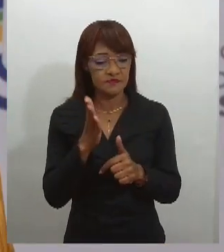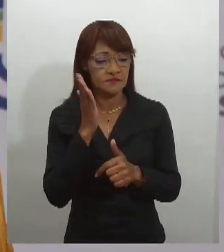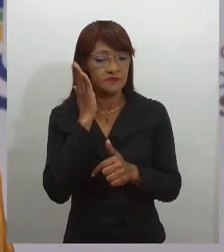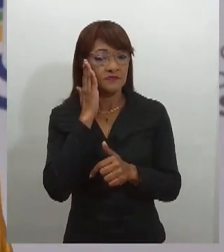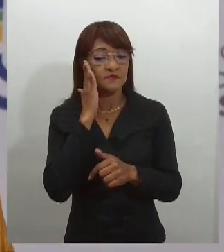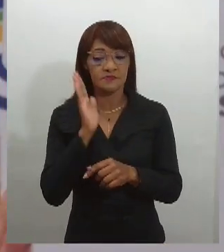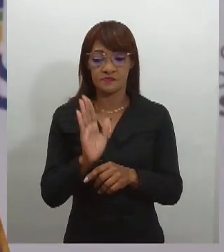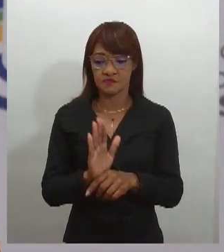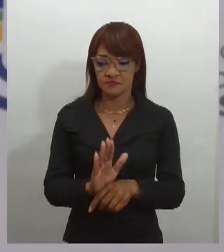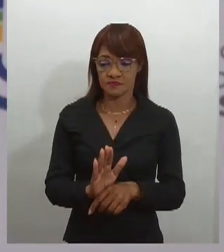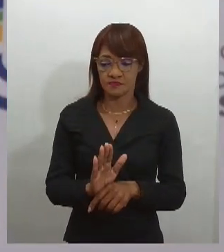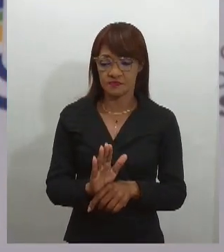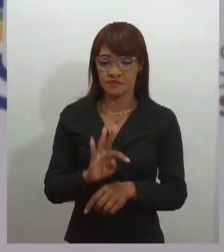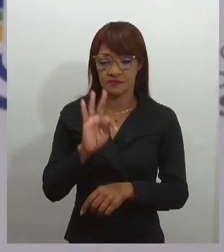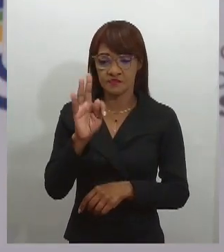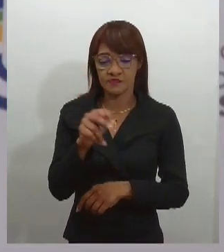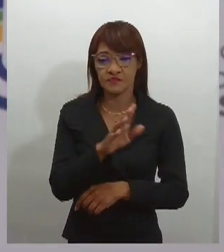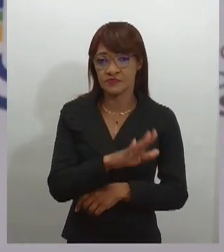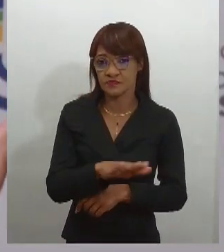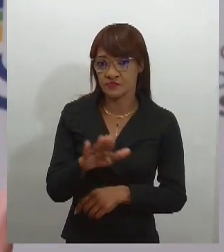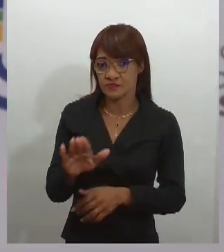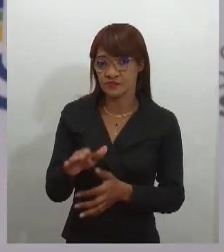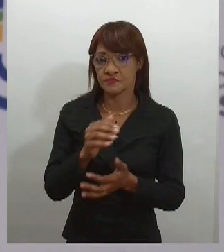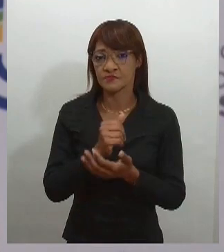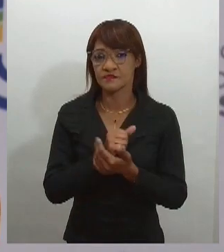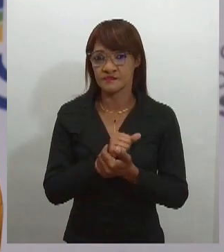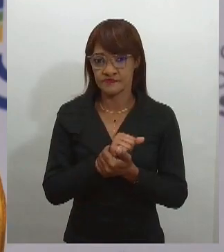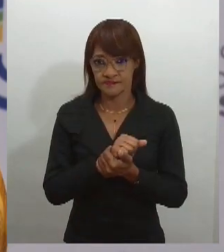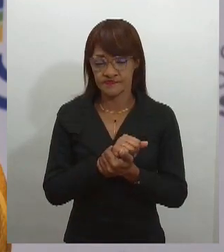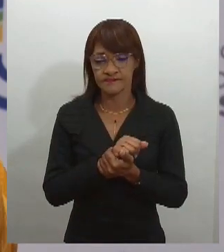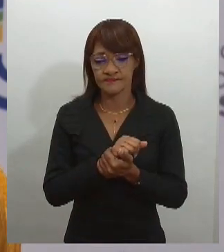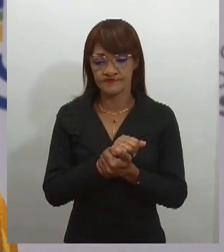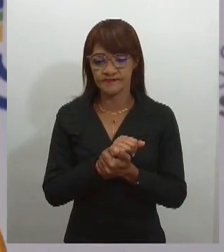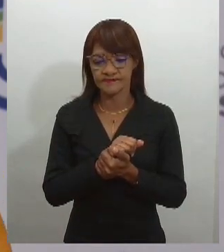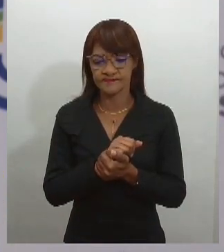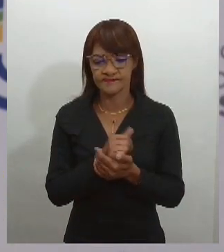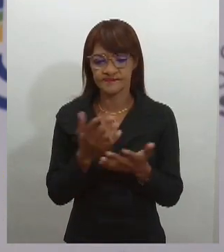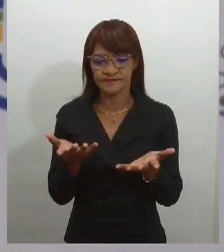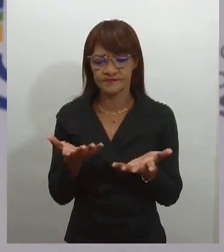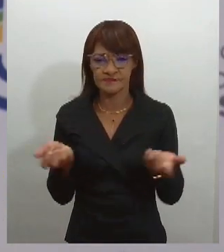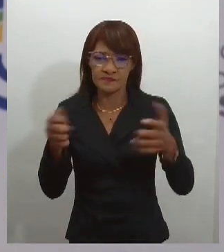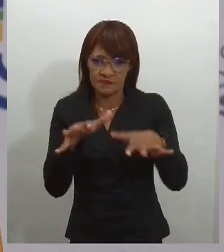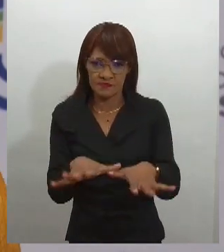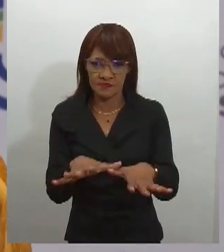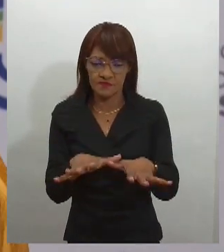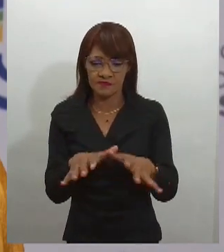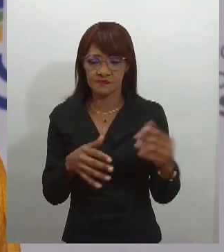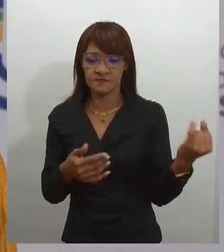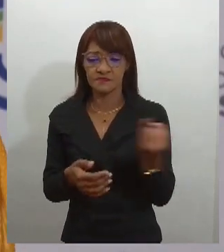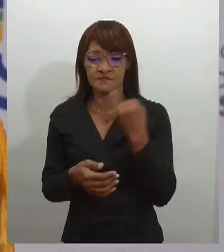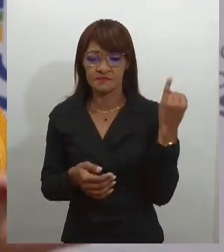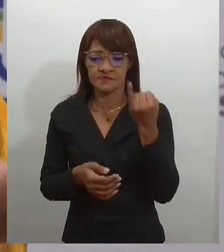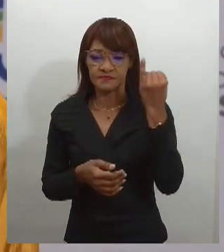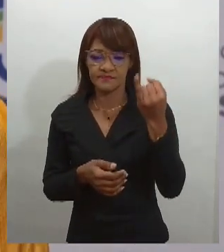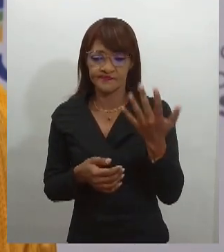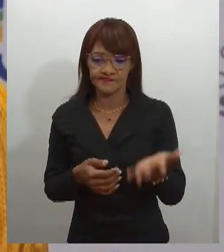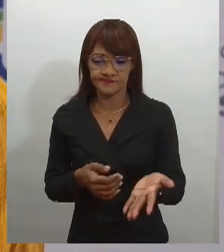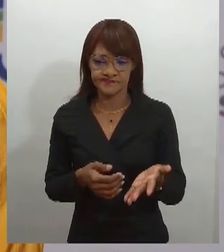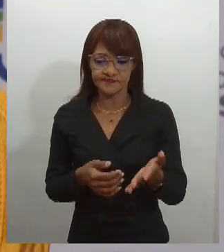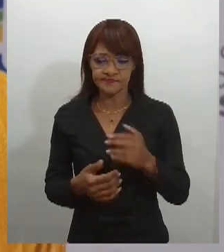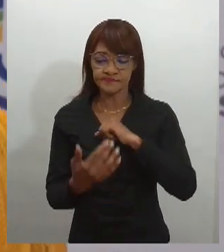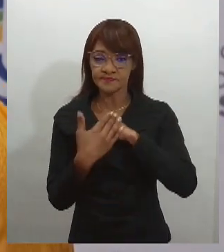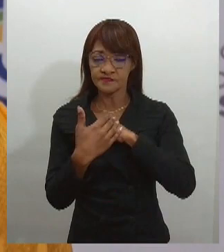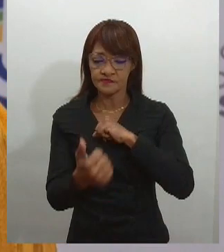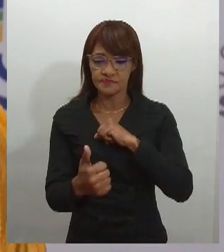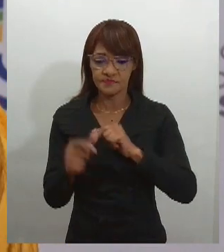essas crianças para poder... Ainda mais a inclusão, que a gente sabe que é importante, e ela me fez um convite para que